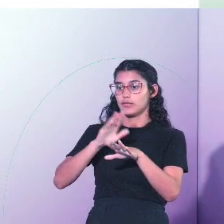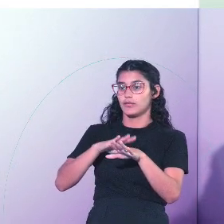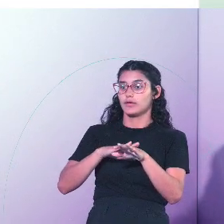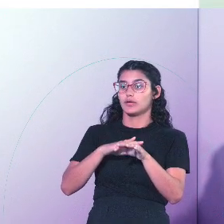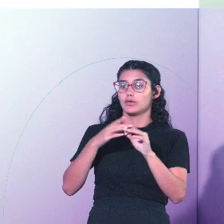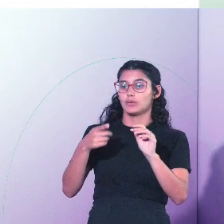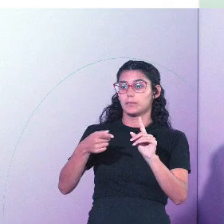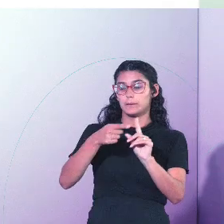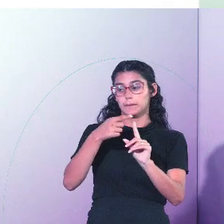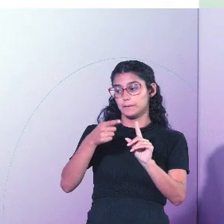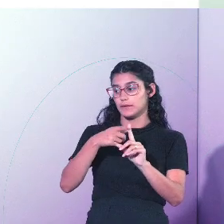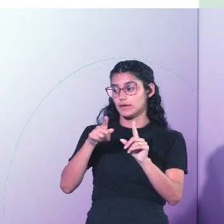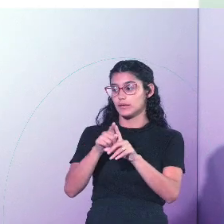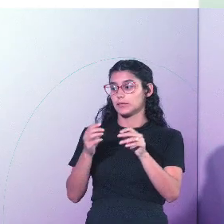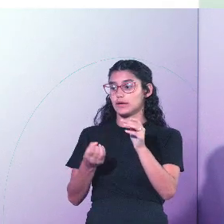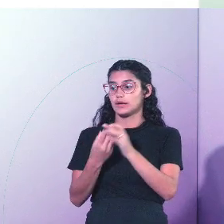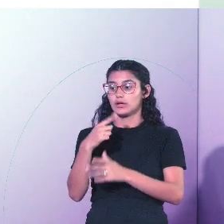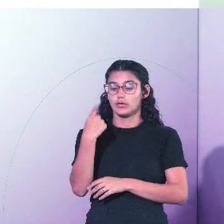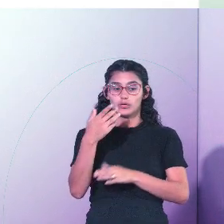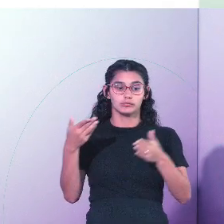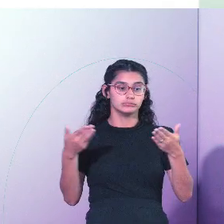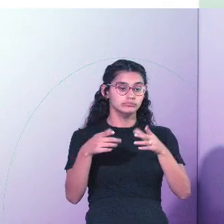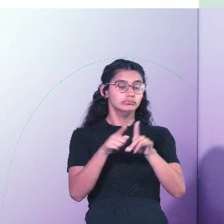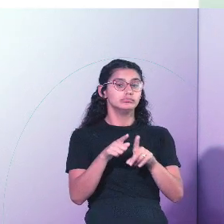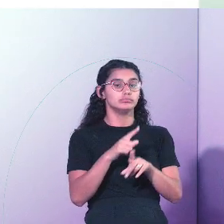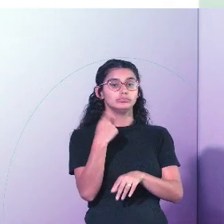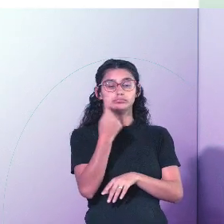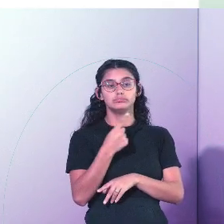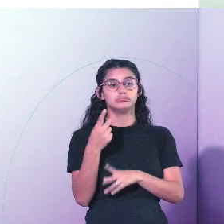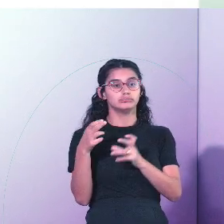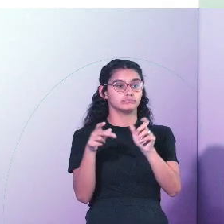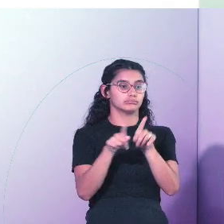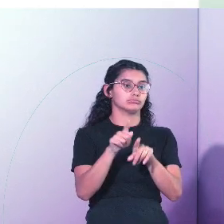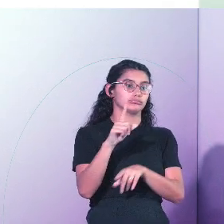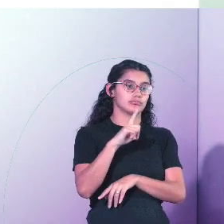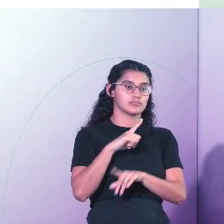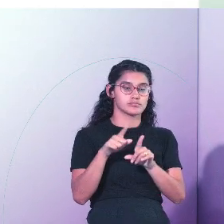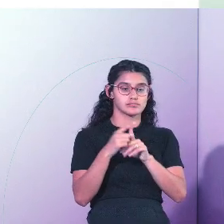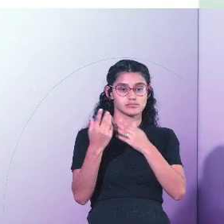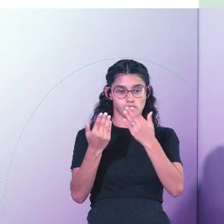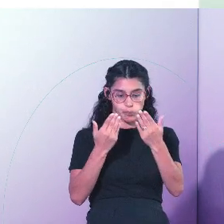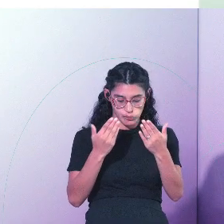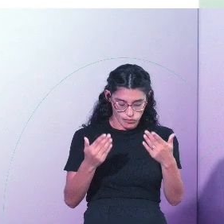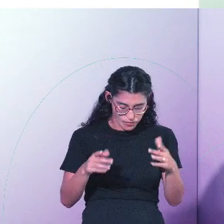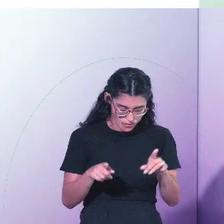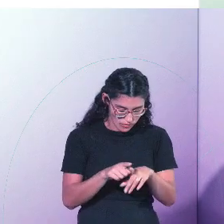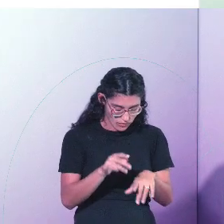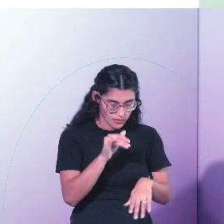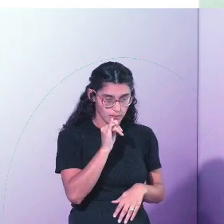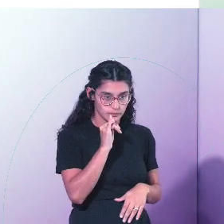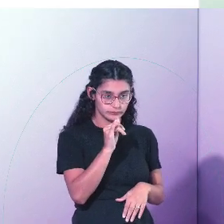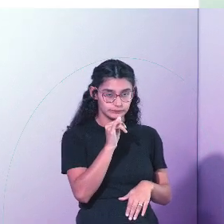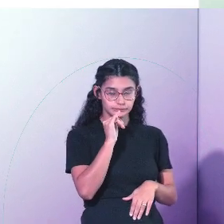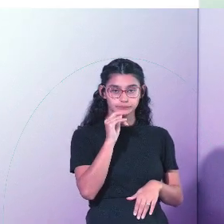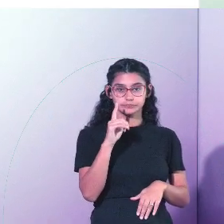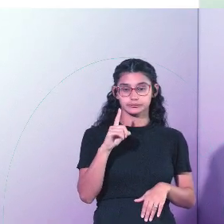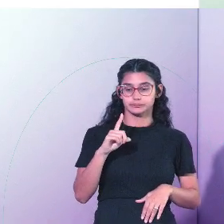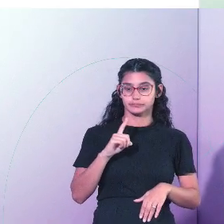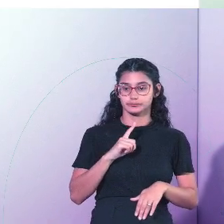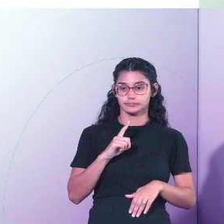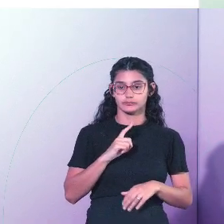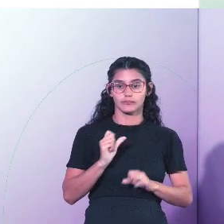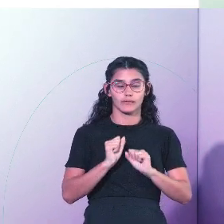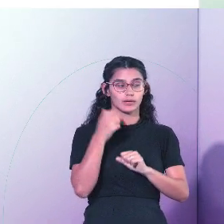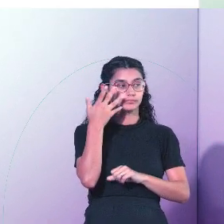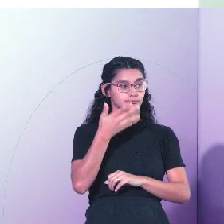primeiro mundo, e aqui no nosso caso, nós nem sempre temos o mesmo comparador. Tenho exemplos disso que eu depois